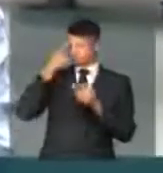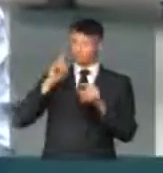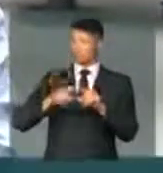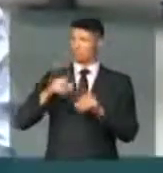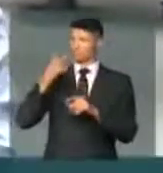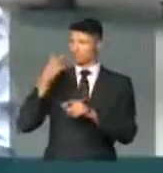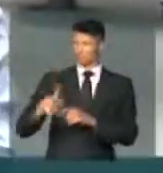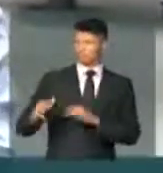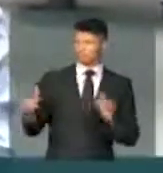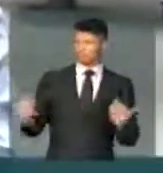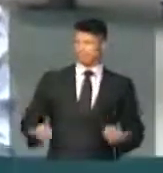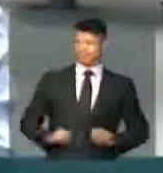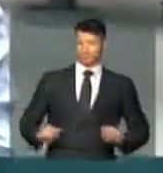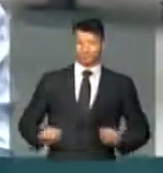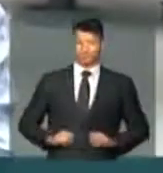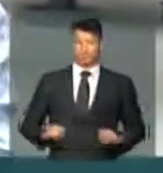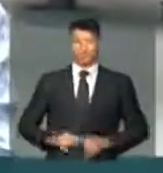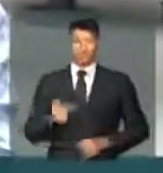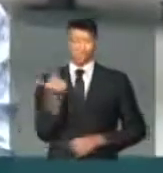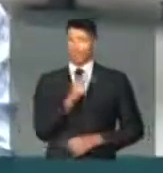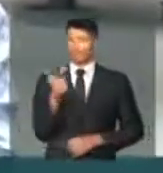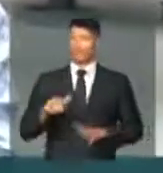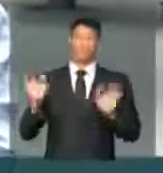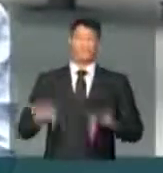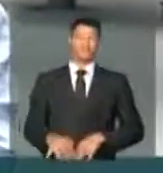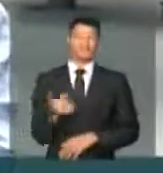sua dor, que não tem fim,